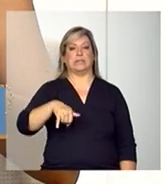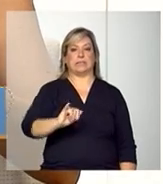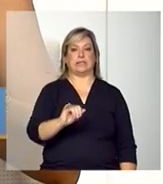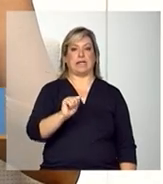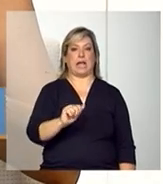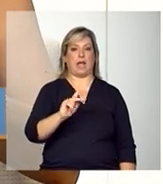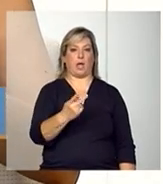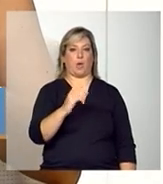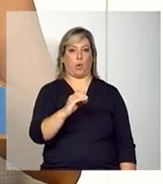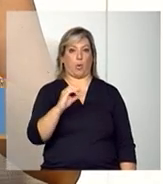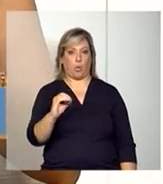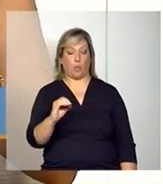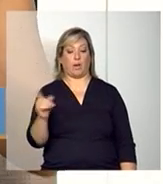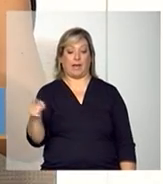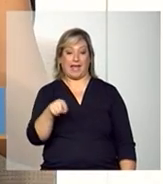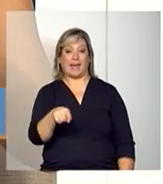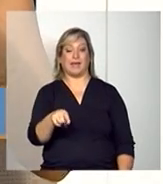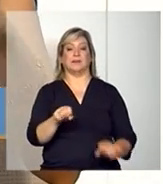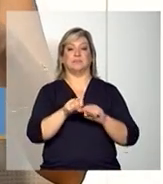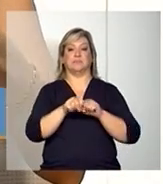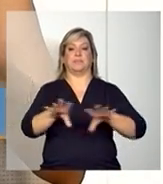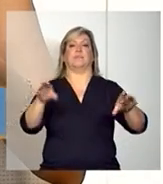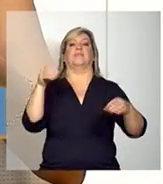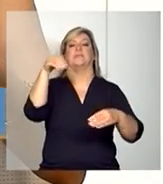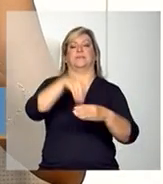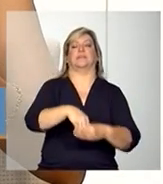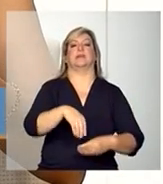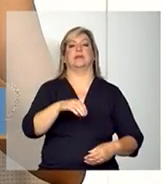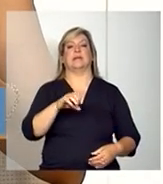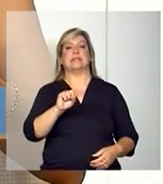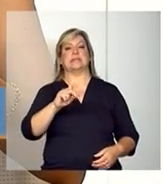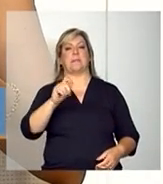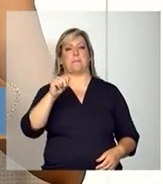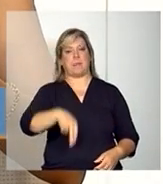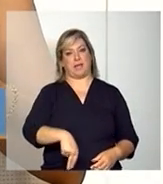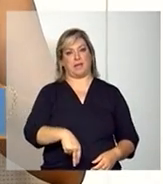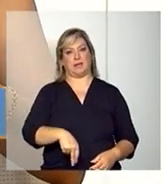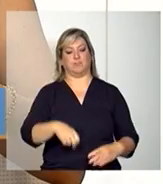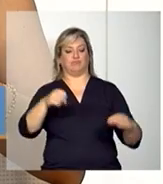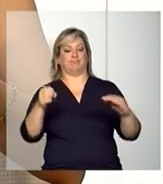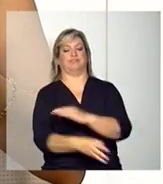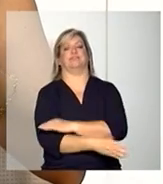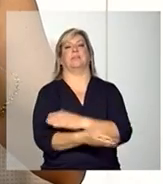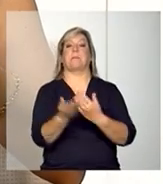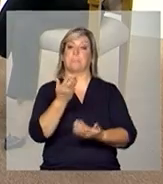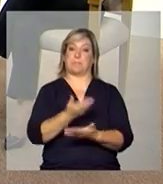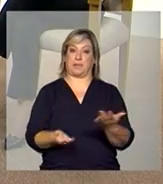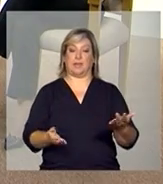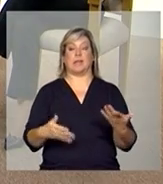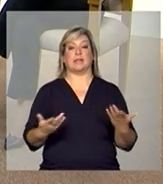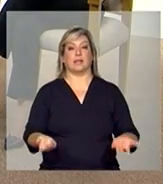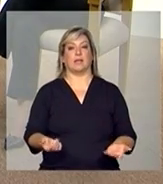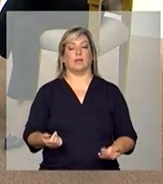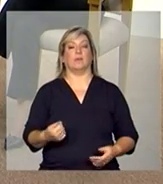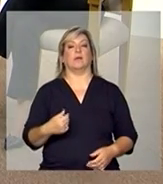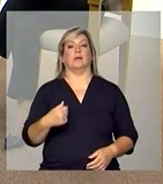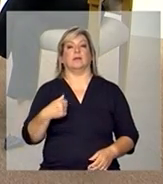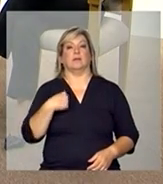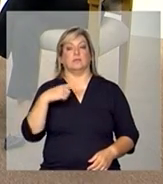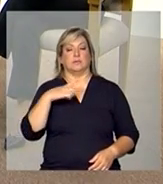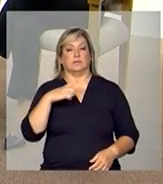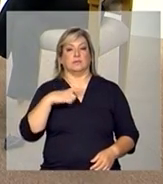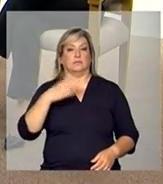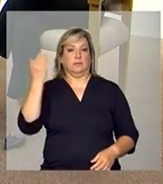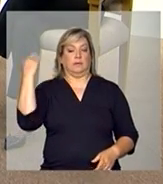Como spam então eles são direcionados direto para a caixa de spam lixo eletrônico e eu eu tive numa num encontro